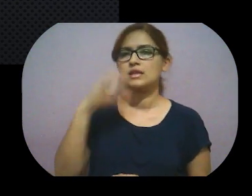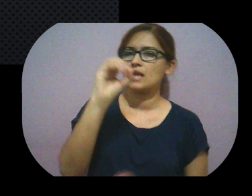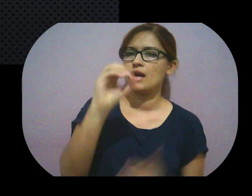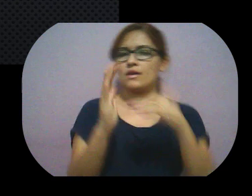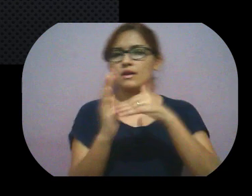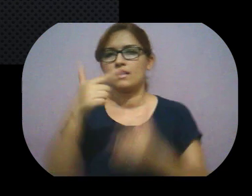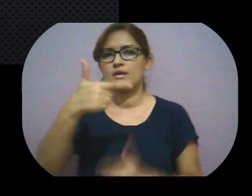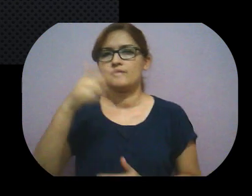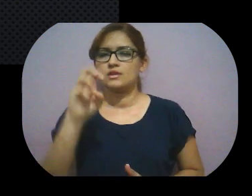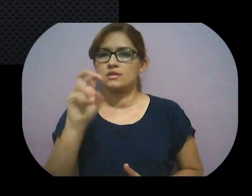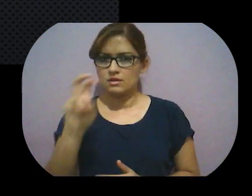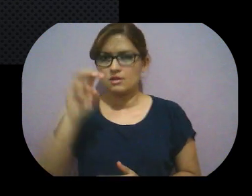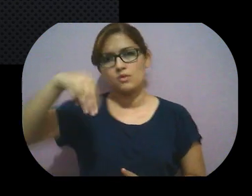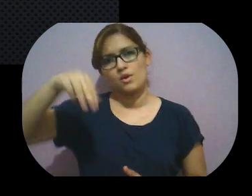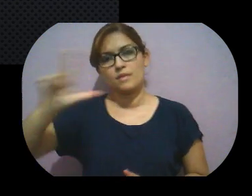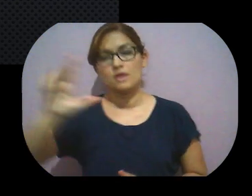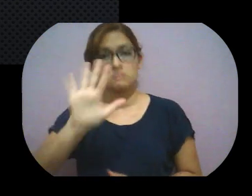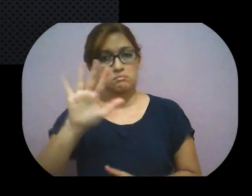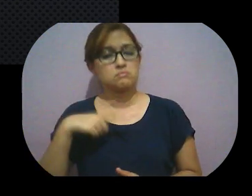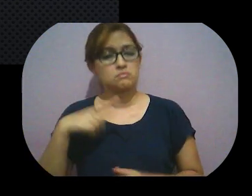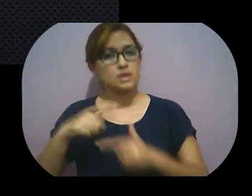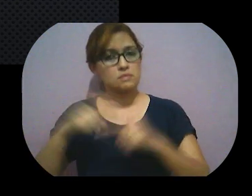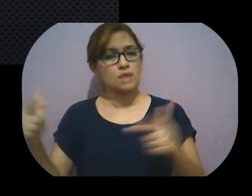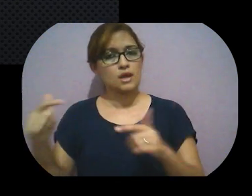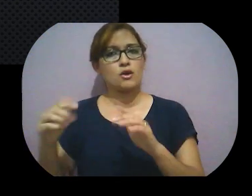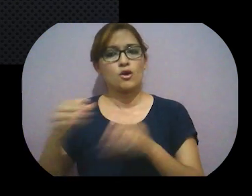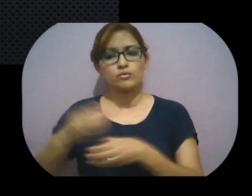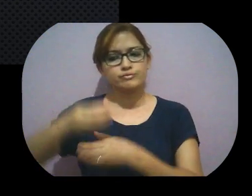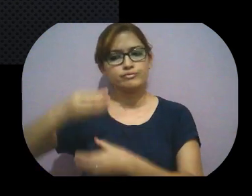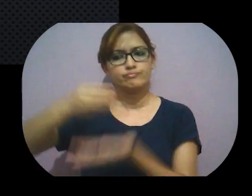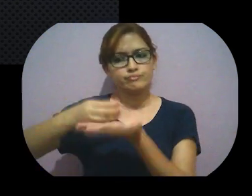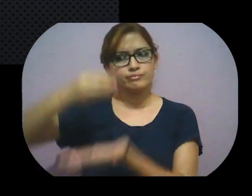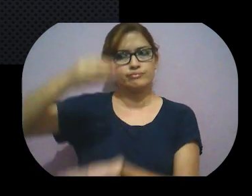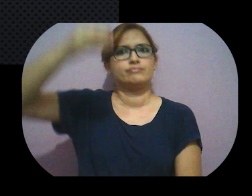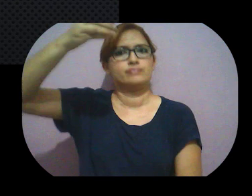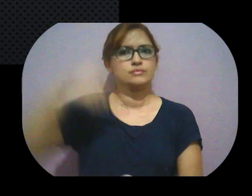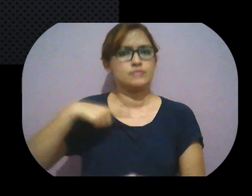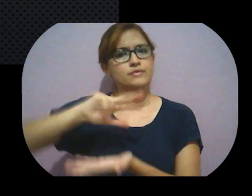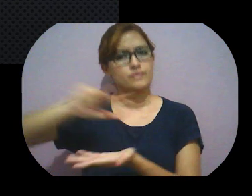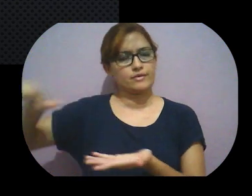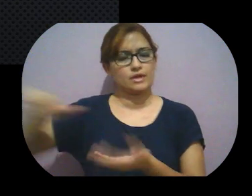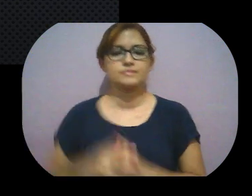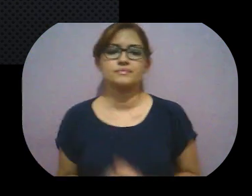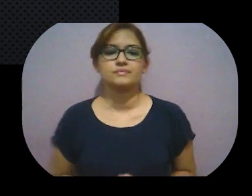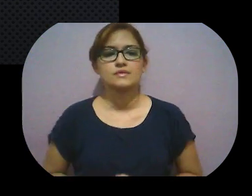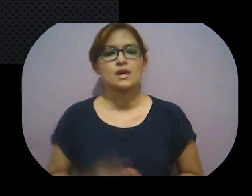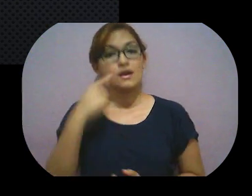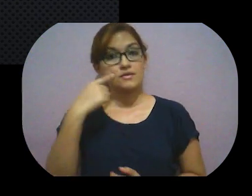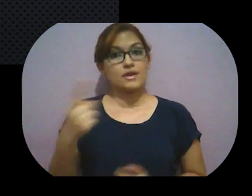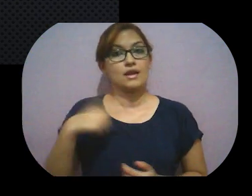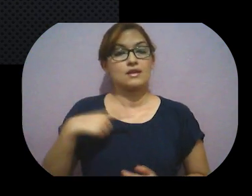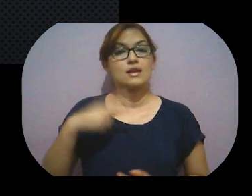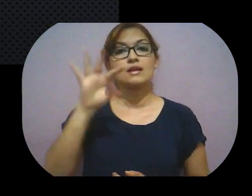25 ml, usa uma proveta de 25, 50 ml, 100 ml, por aí vai. Nós temos